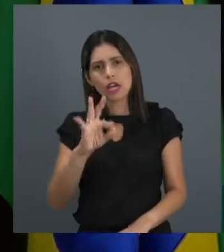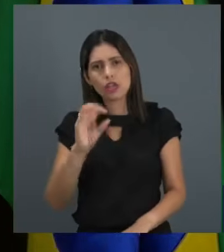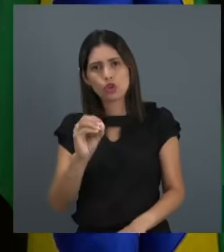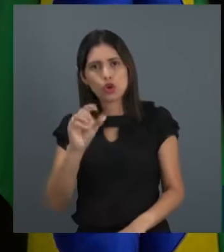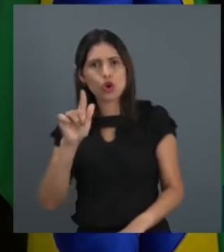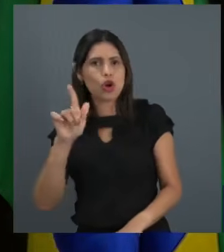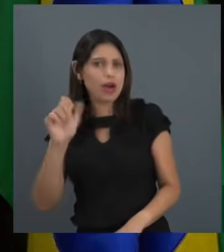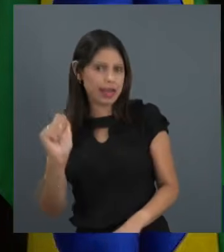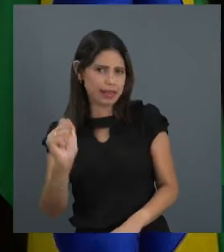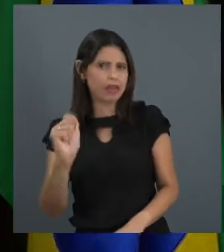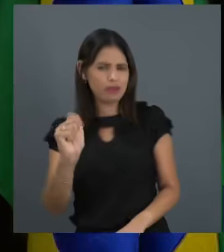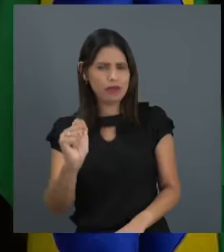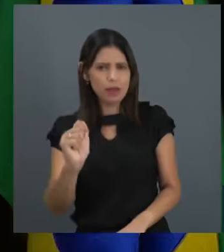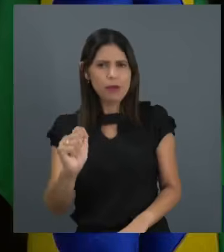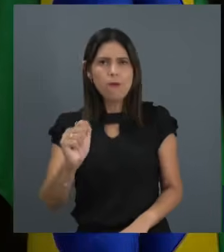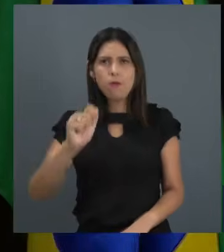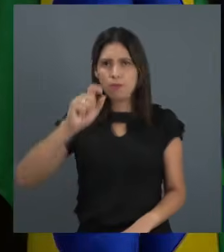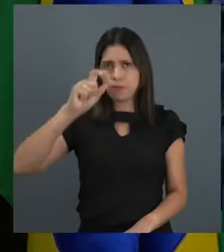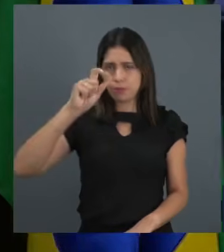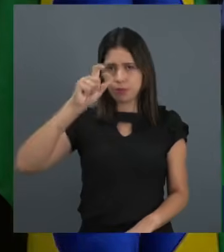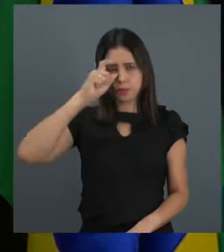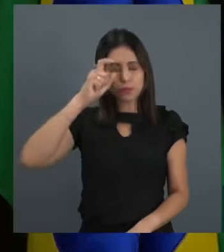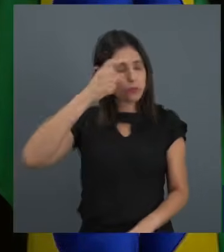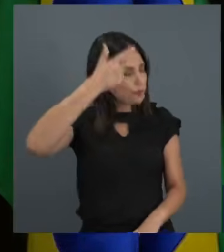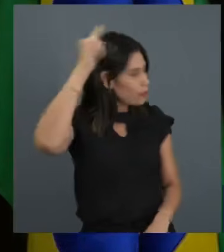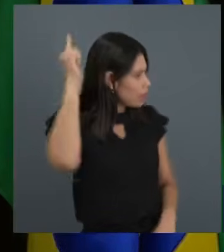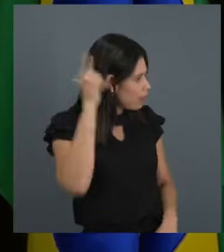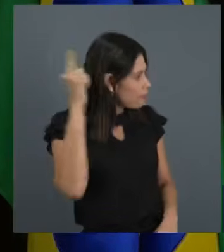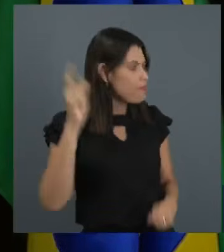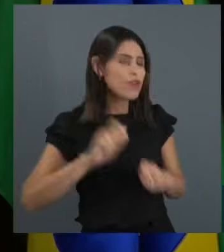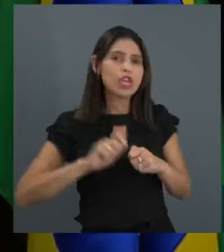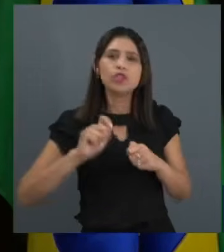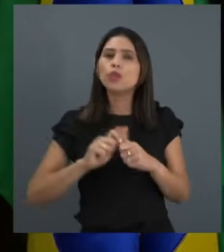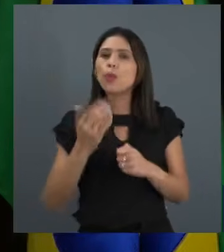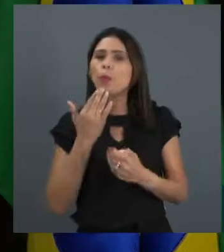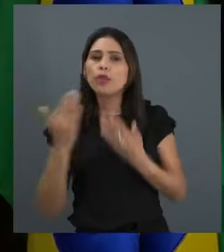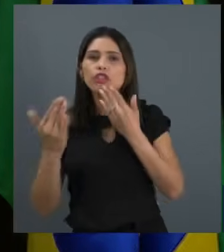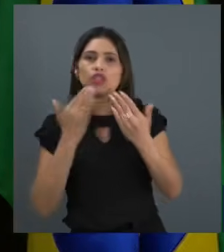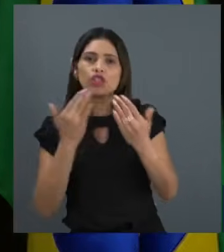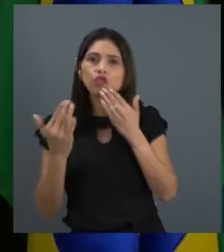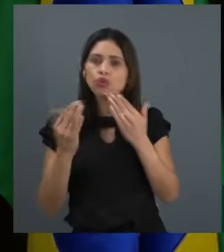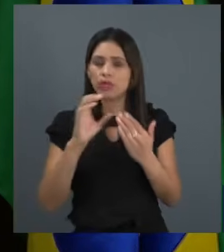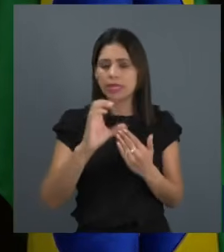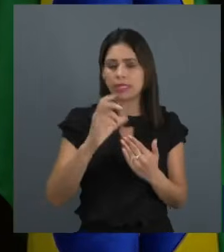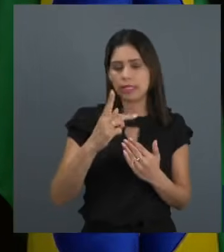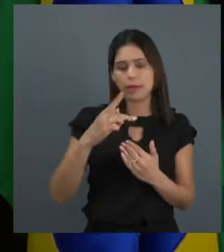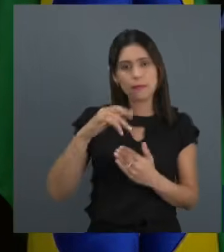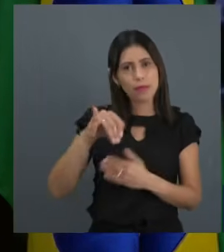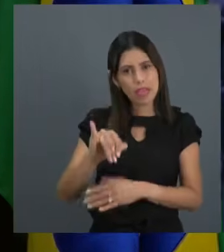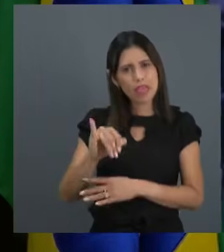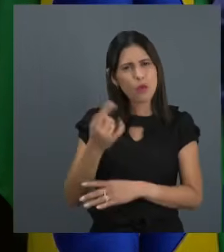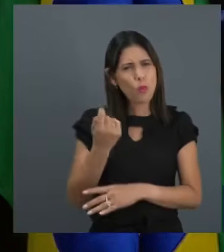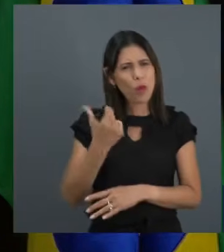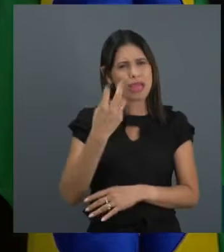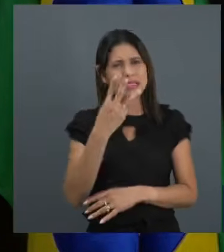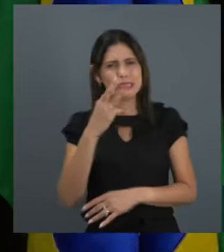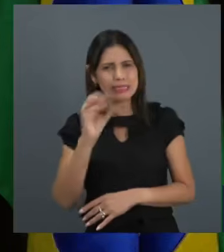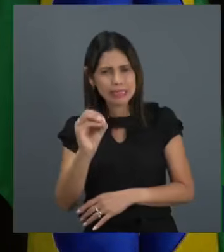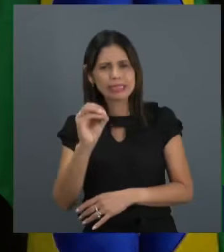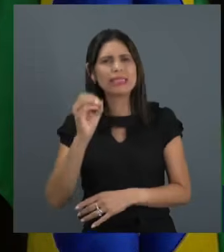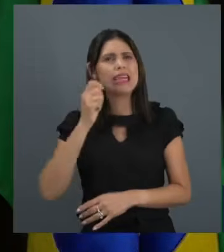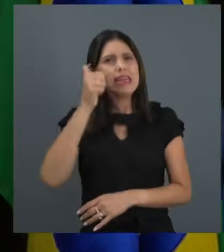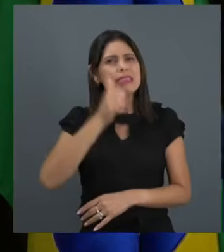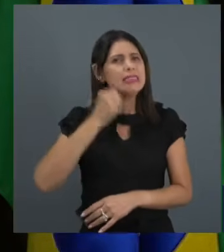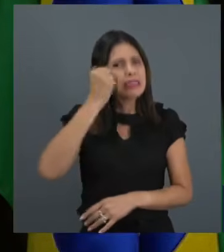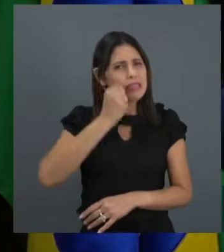entrou com a CPI, quase 30 senadores assinaram. Mas isso não está todo dia na